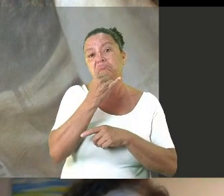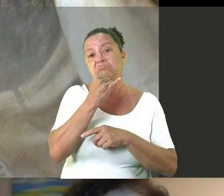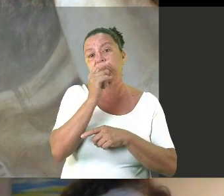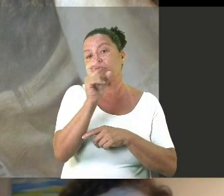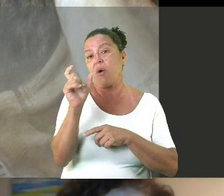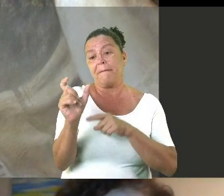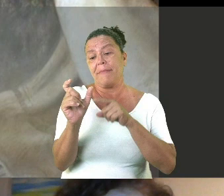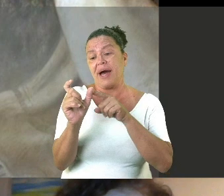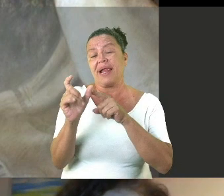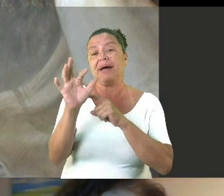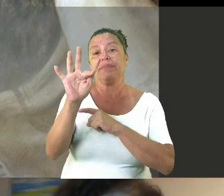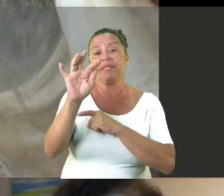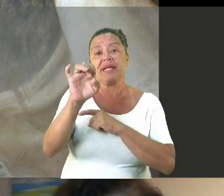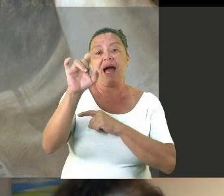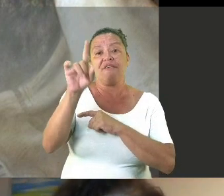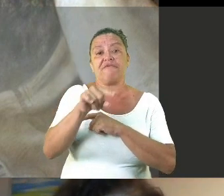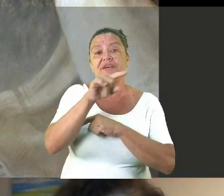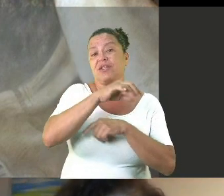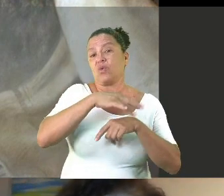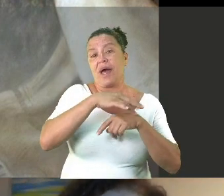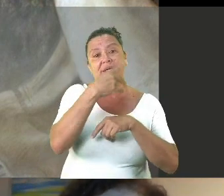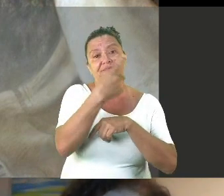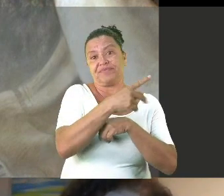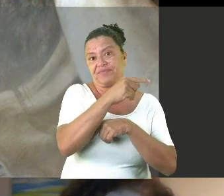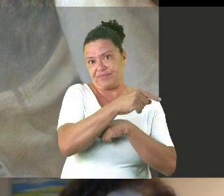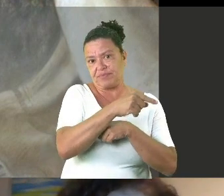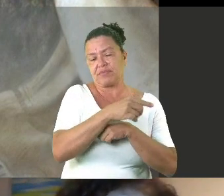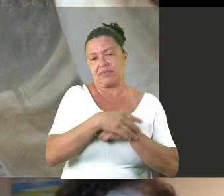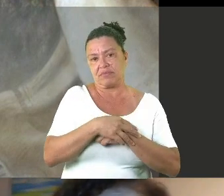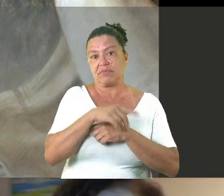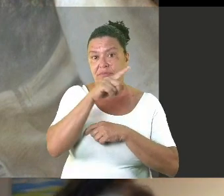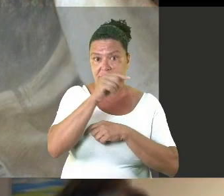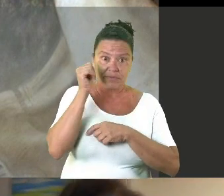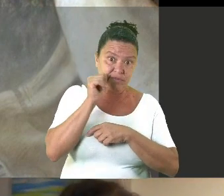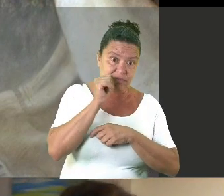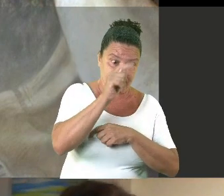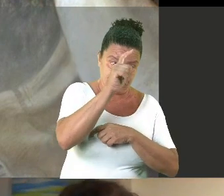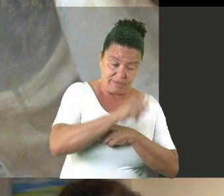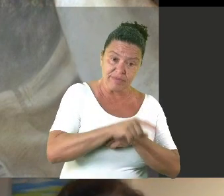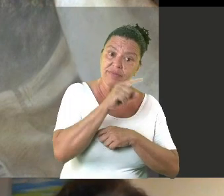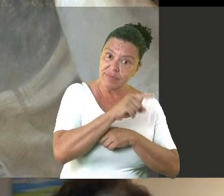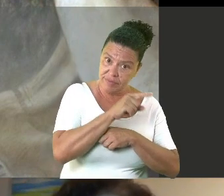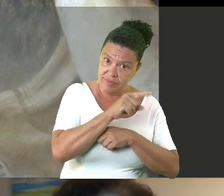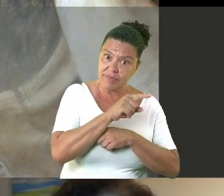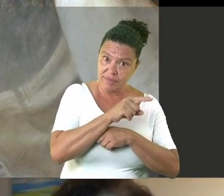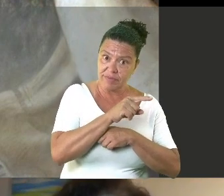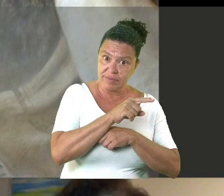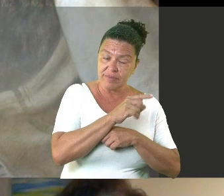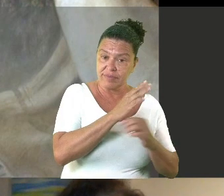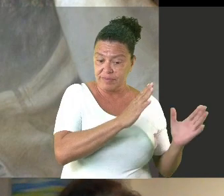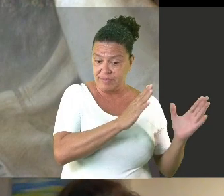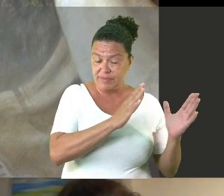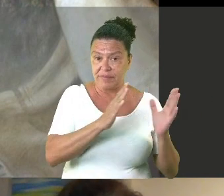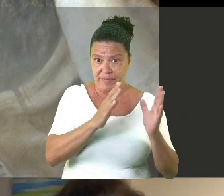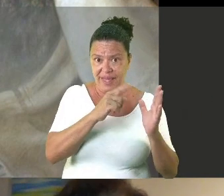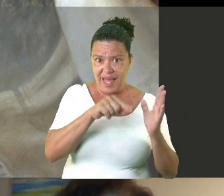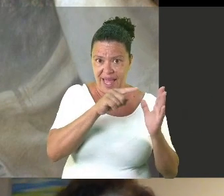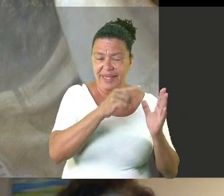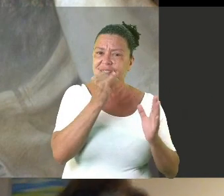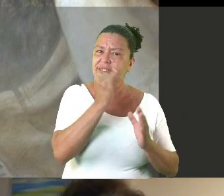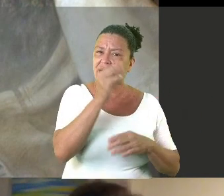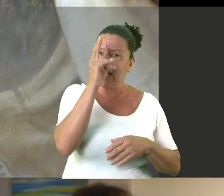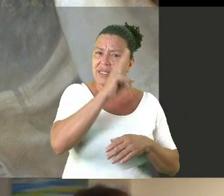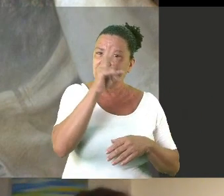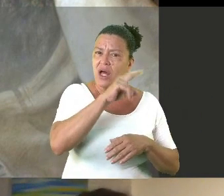palavra, pela fé do doente. Essa mulher, da passagem dessa mulher